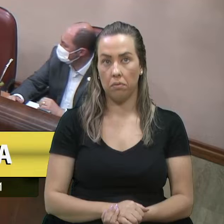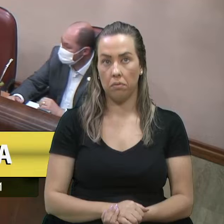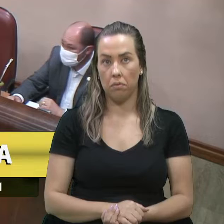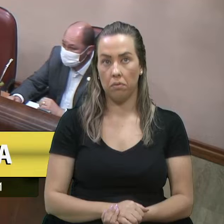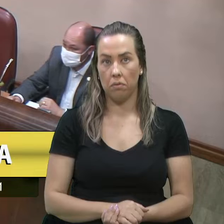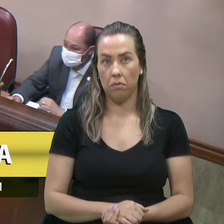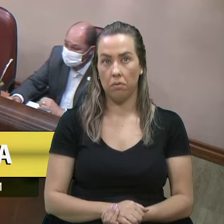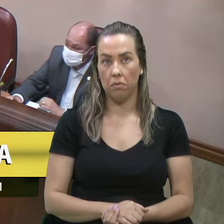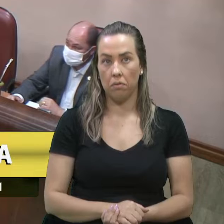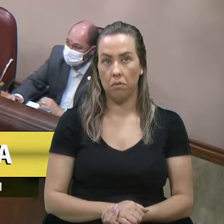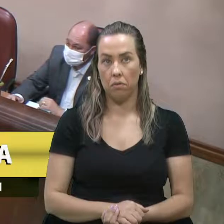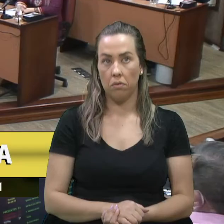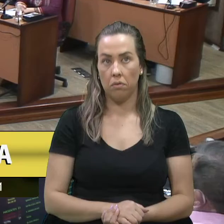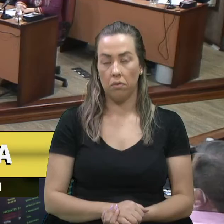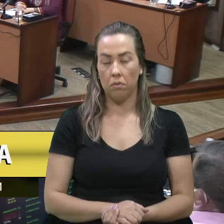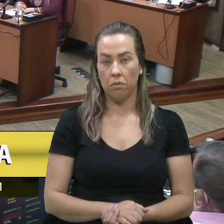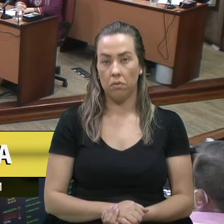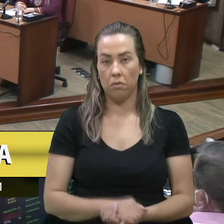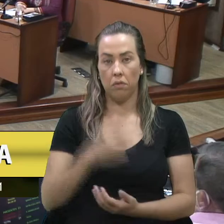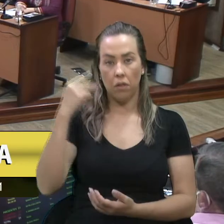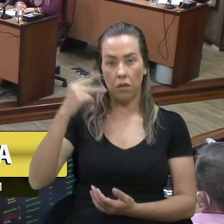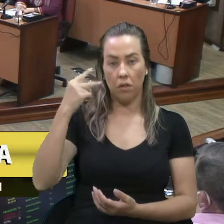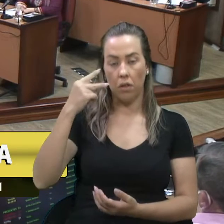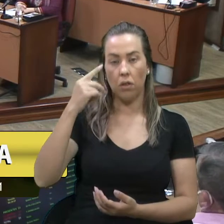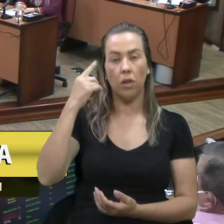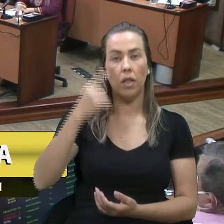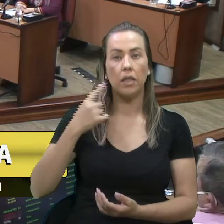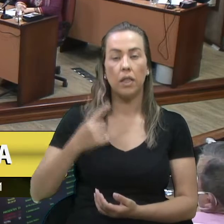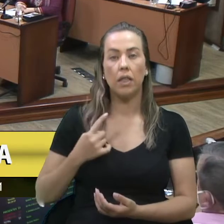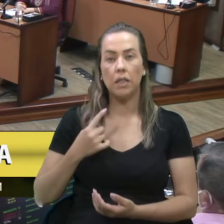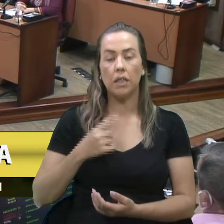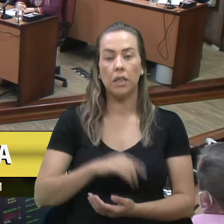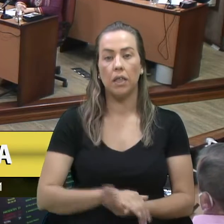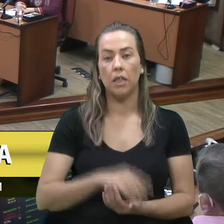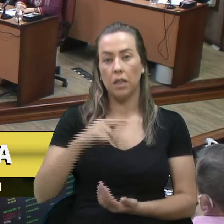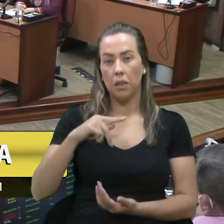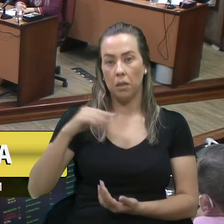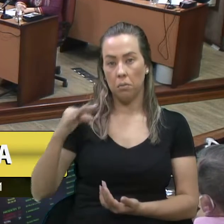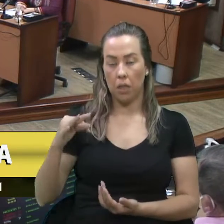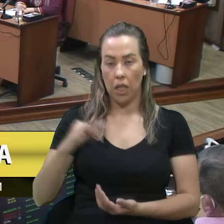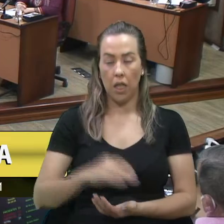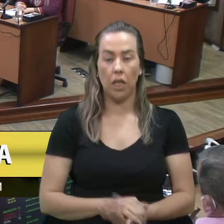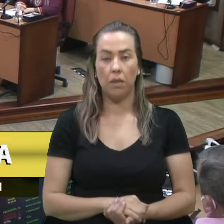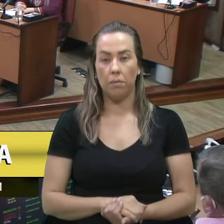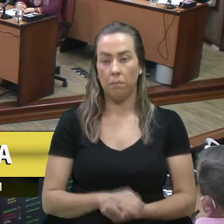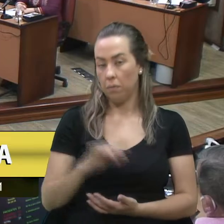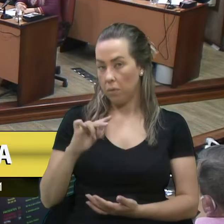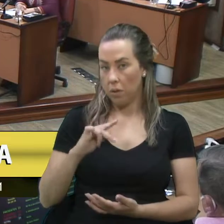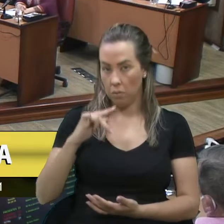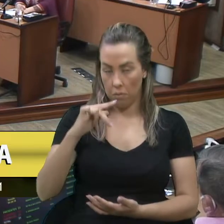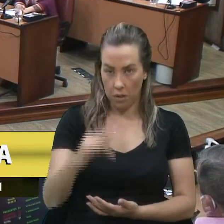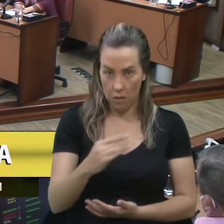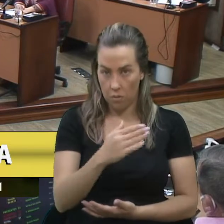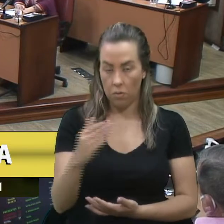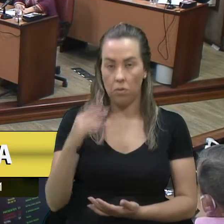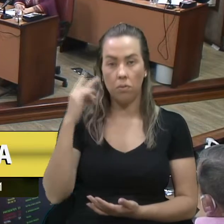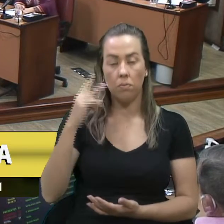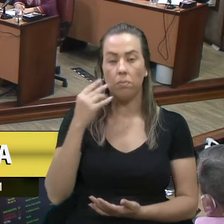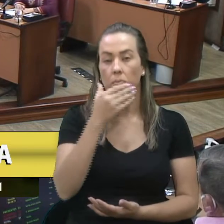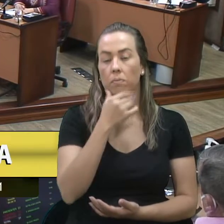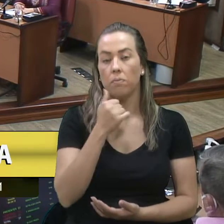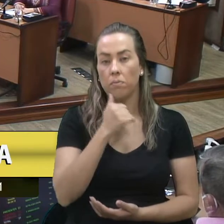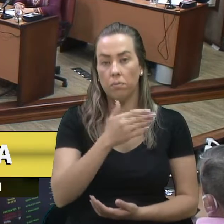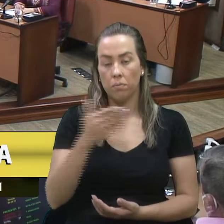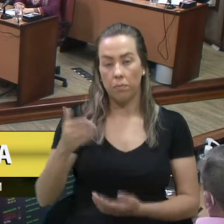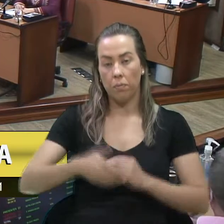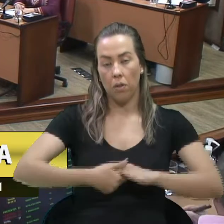palavra. Com a palavra, a vereadora Denise Pessoa, pela bancada do PT. Senhor presidente, senhoras e senhores vereadores, aqui